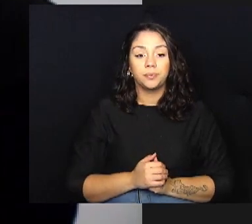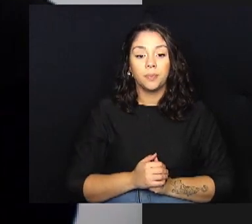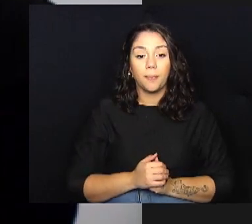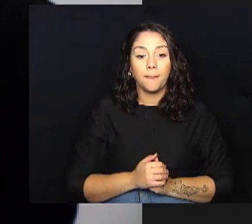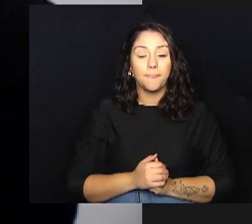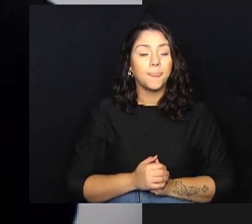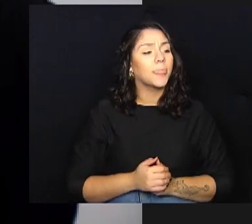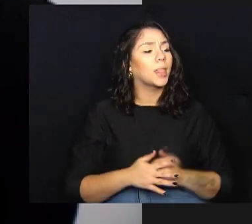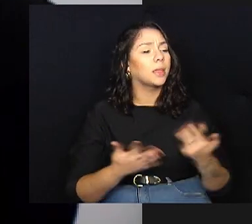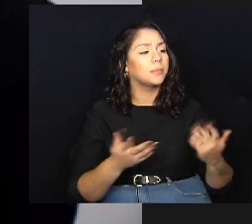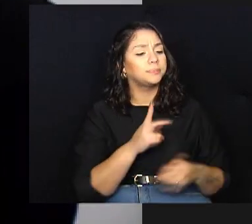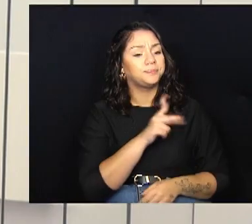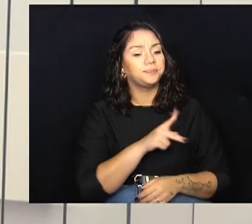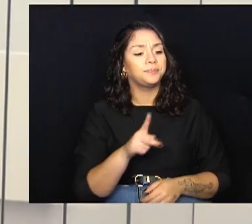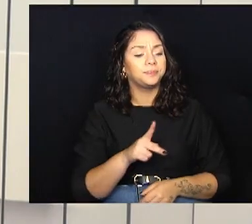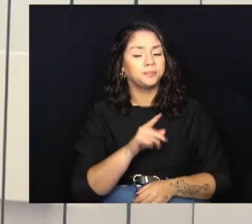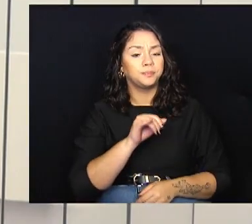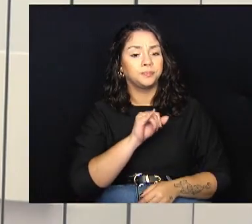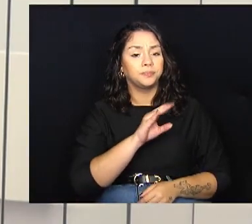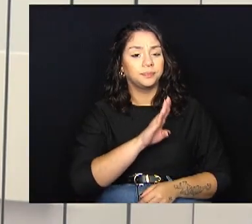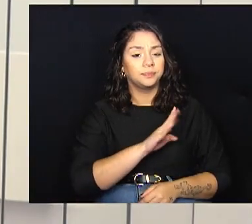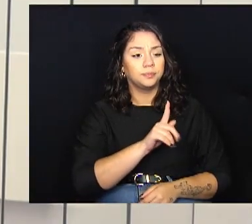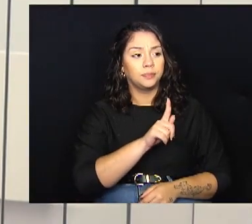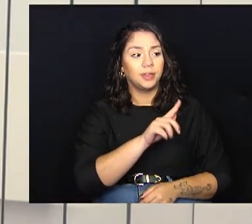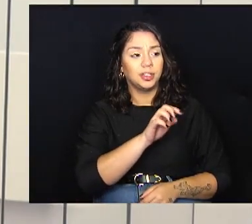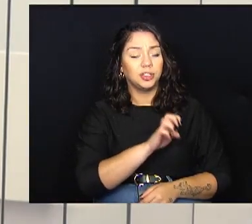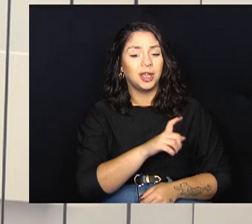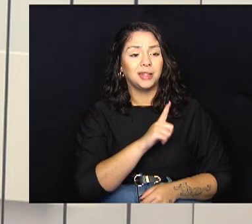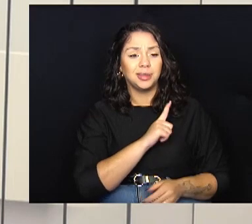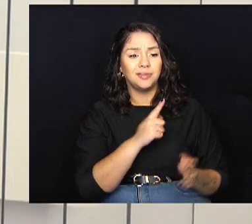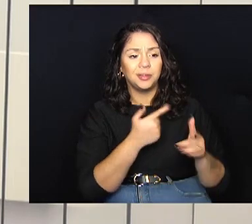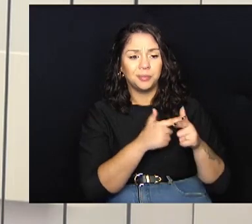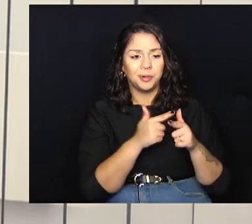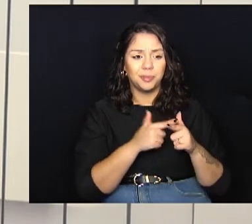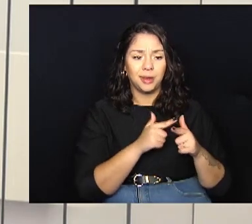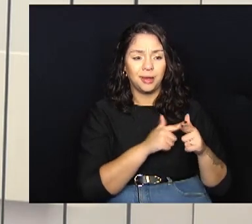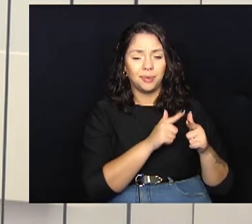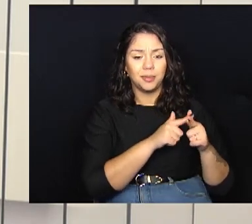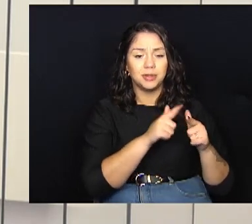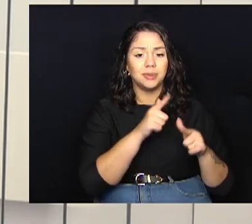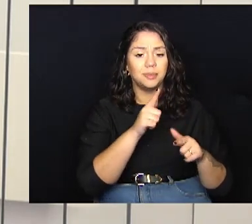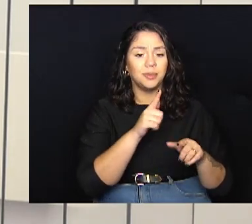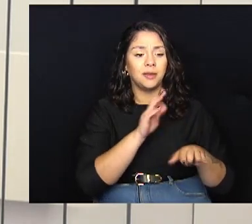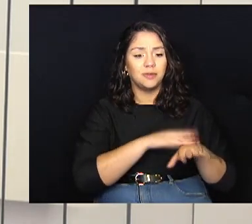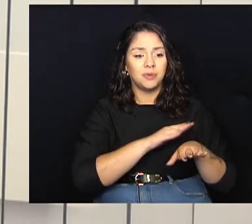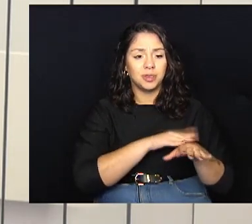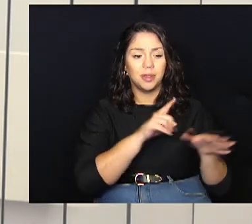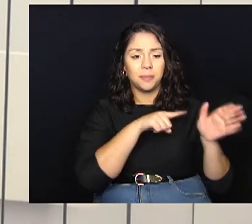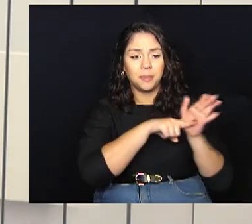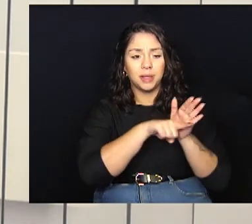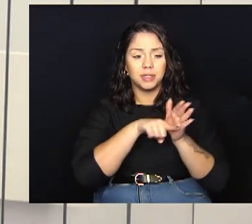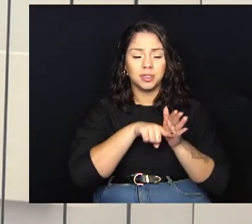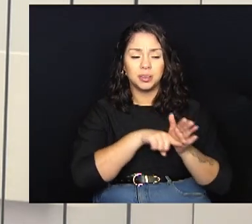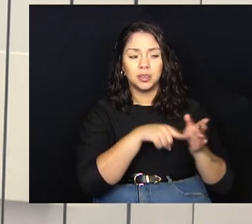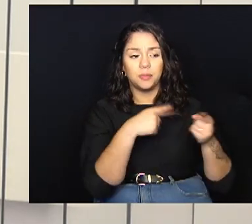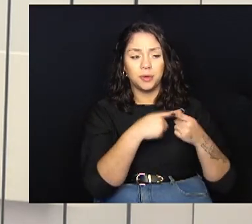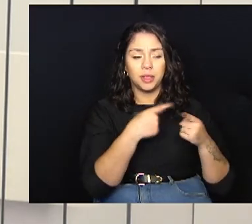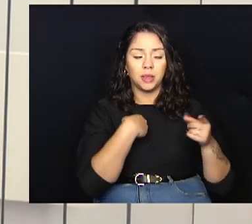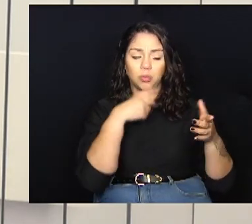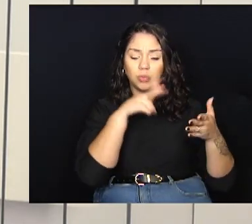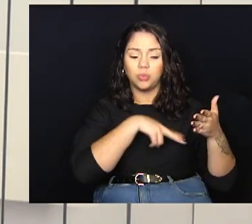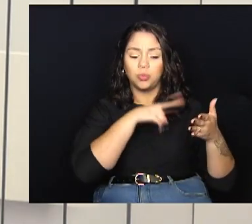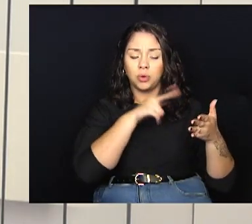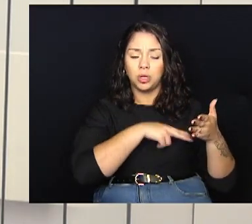agora a professora o IBGE ele teve problemas para realizar essa pesquisa porque eu tava lendo uma reportagem